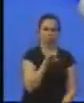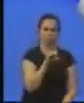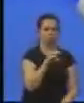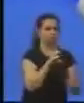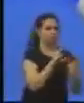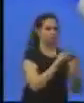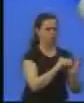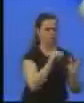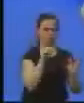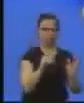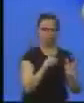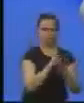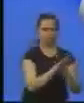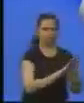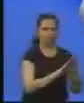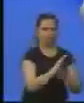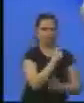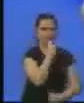dentro do parênteses ainda.